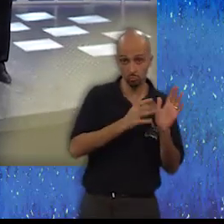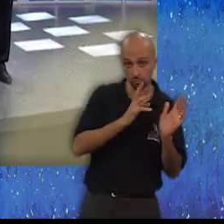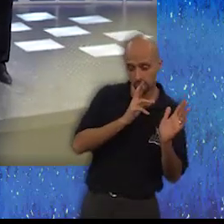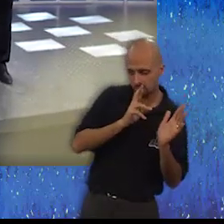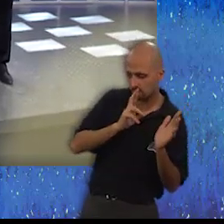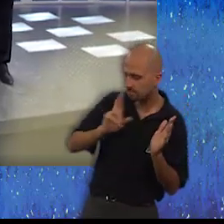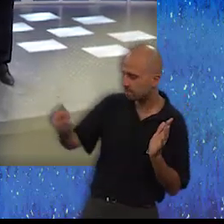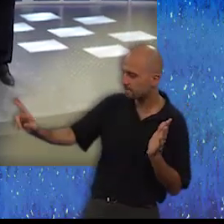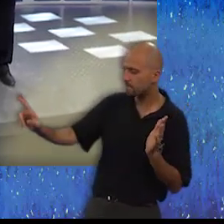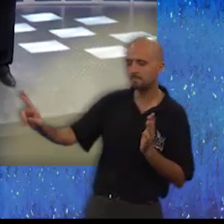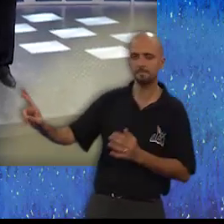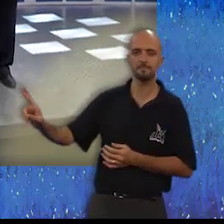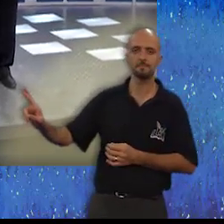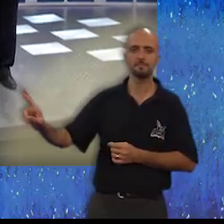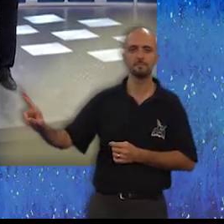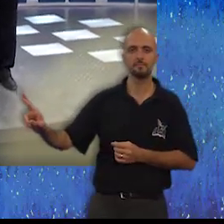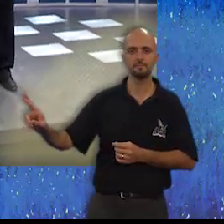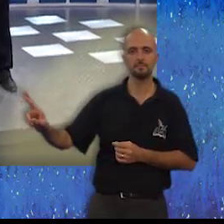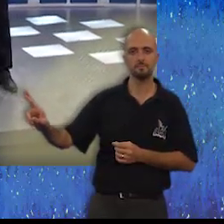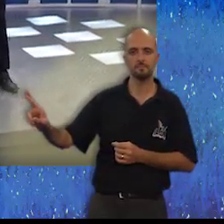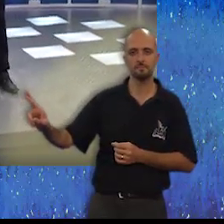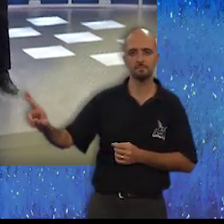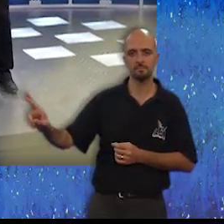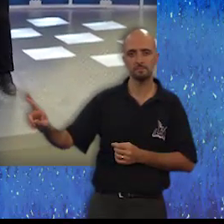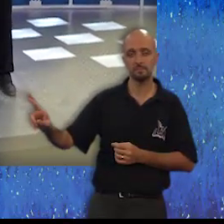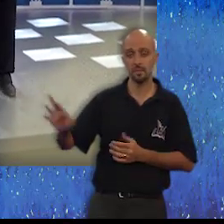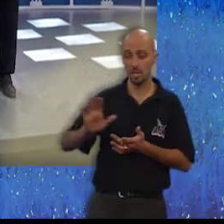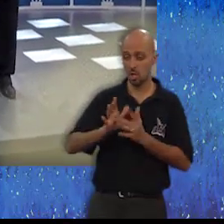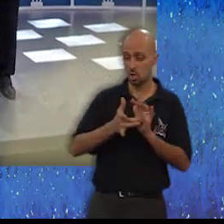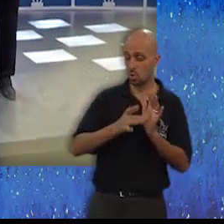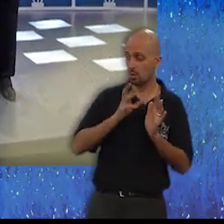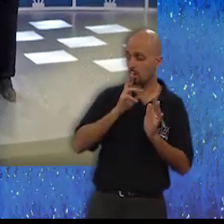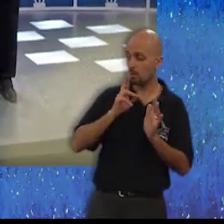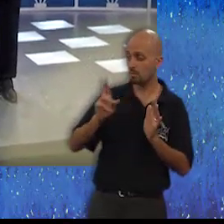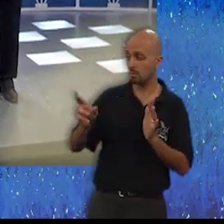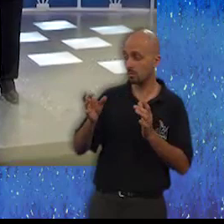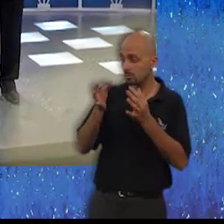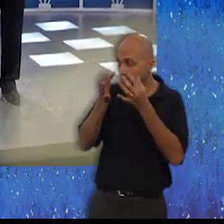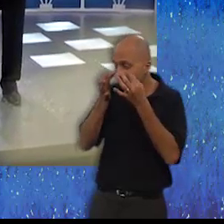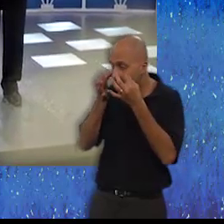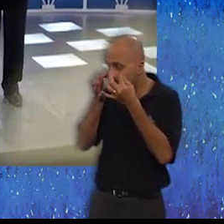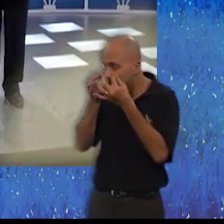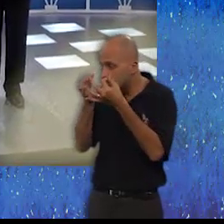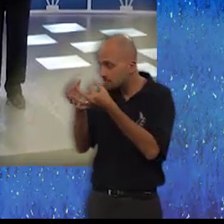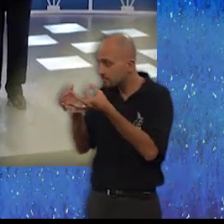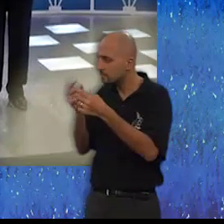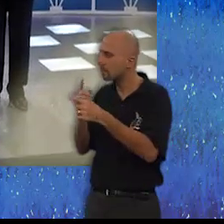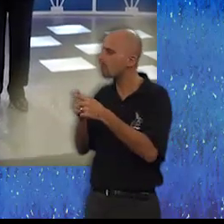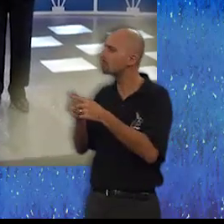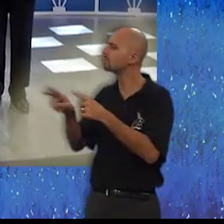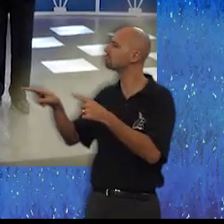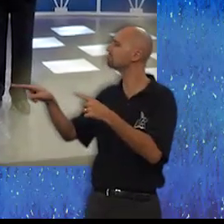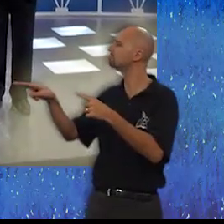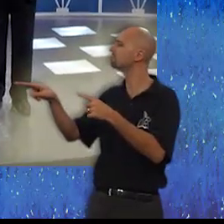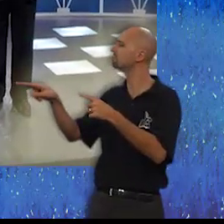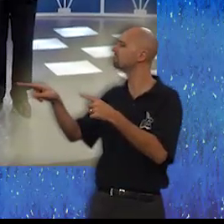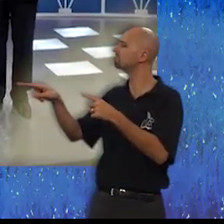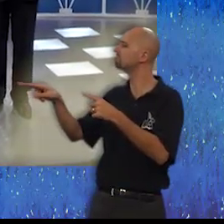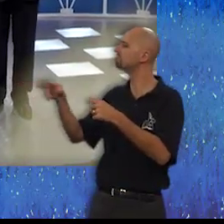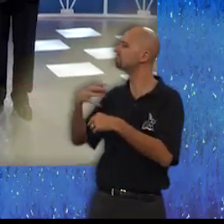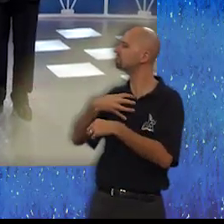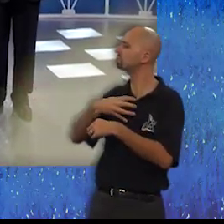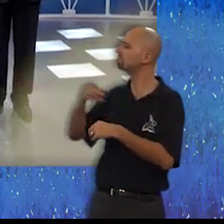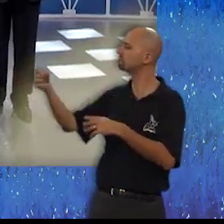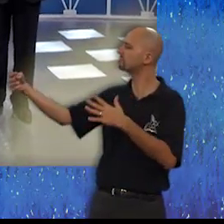contexto daquilo que ele aprendeu. A resposta de Jesus mostra que Jesus estava atento ao motivo que o levou a